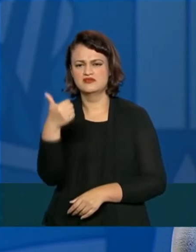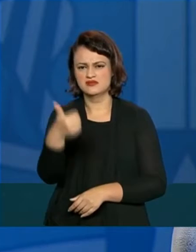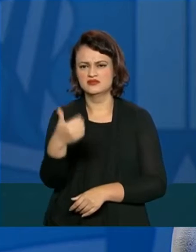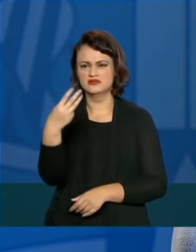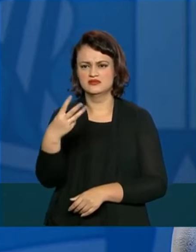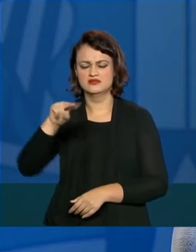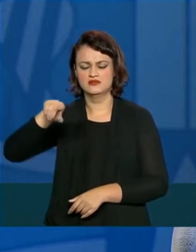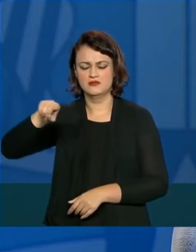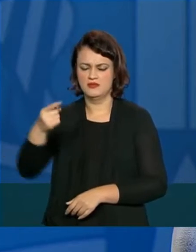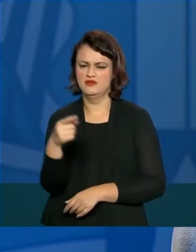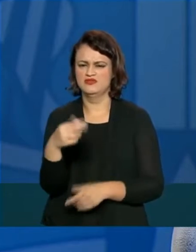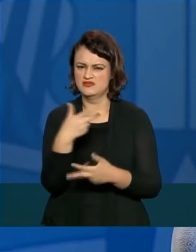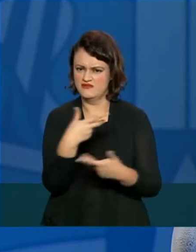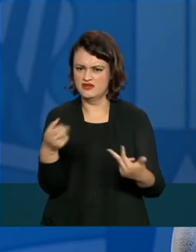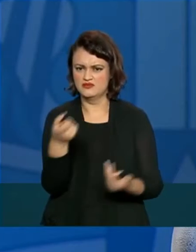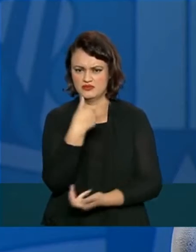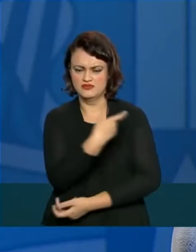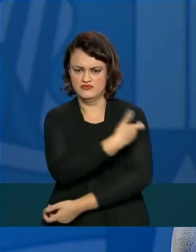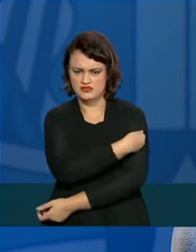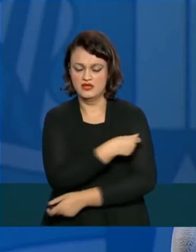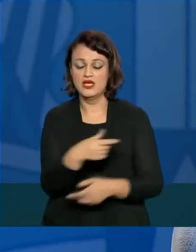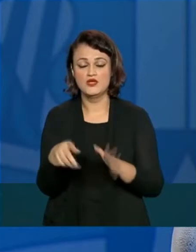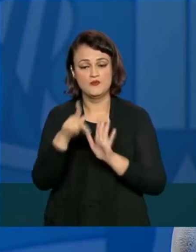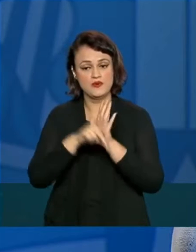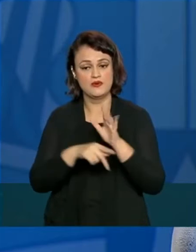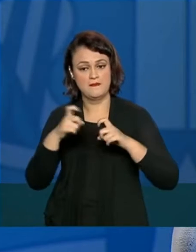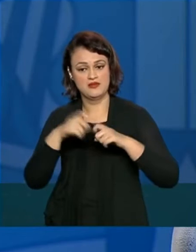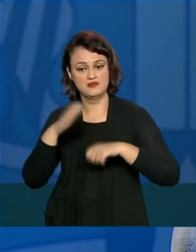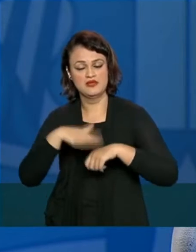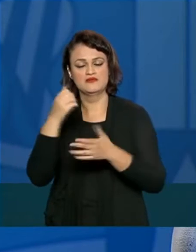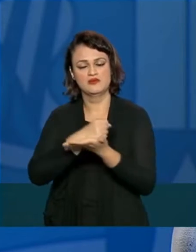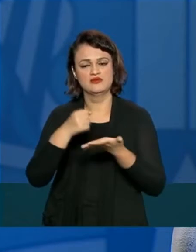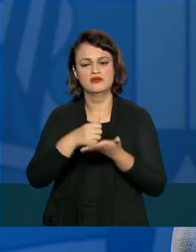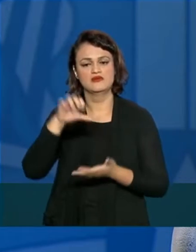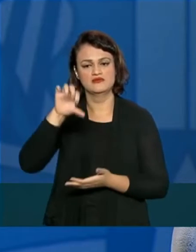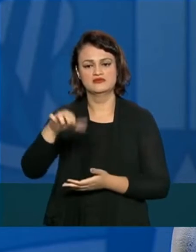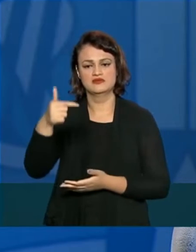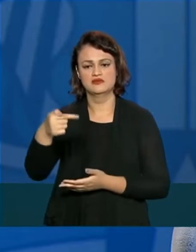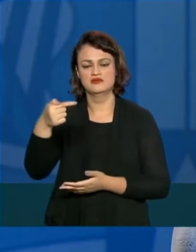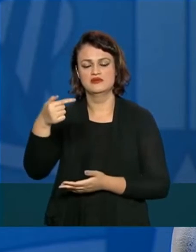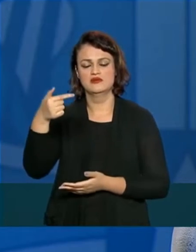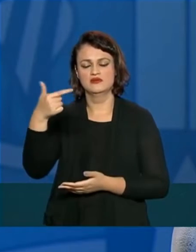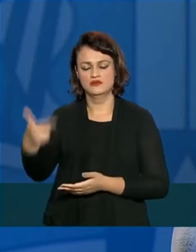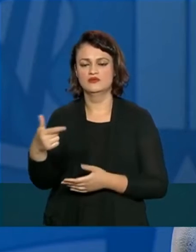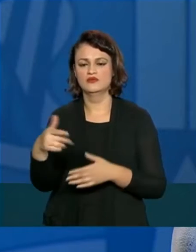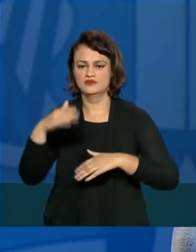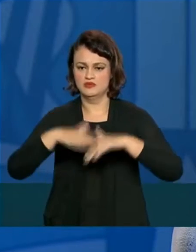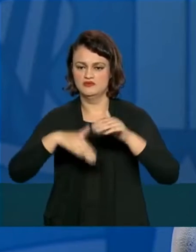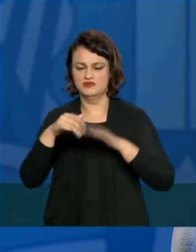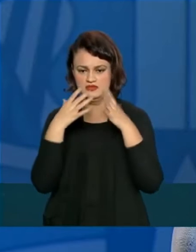5.130.200 doses de vacina. E pelo programa Mais Médicos foram contratados 972 profissionais para atuar na atenção